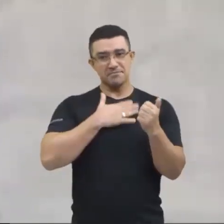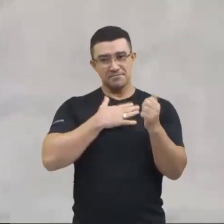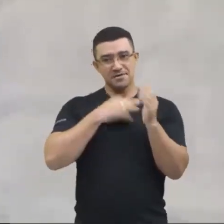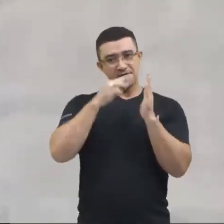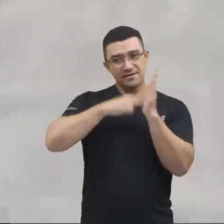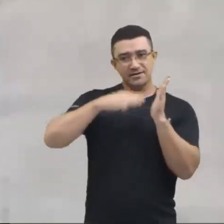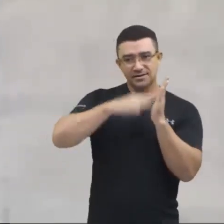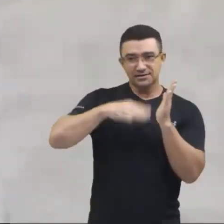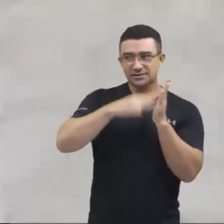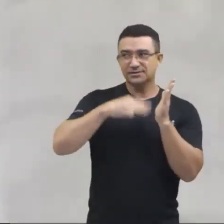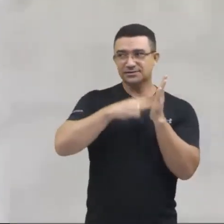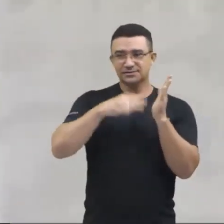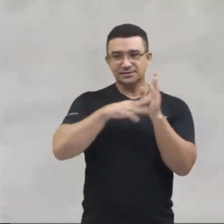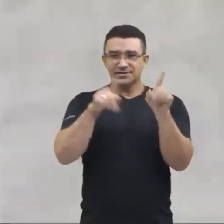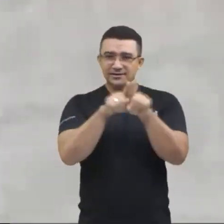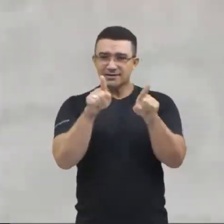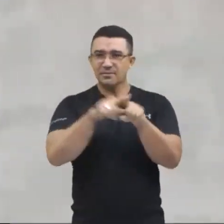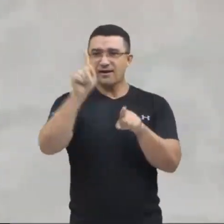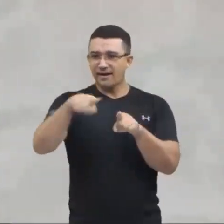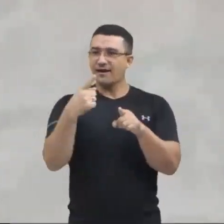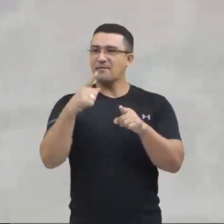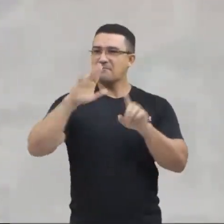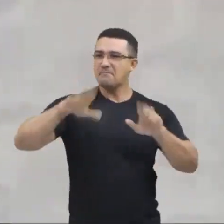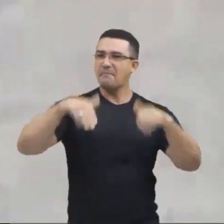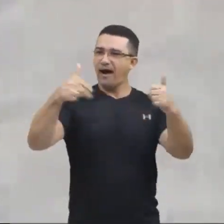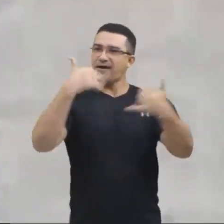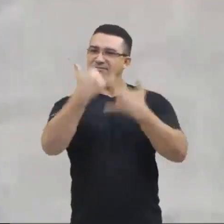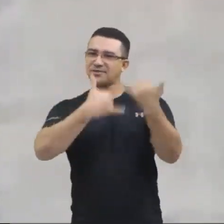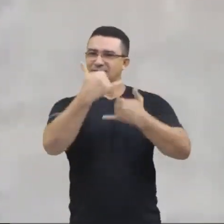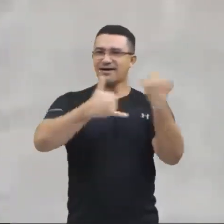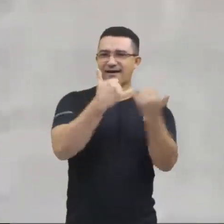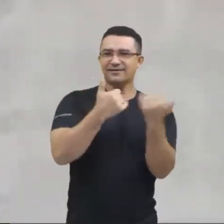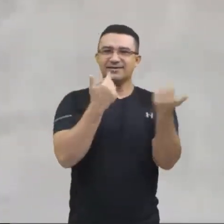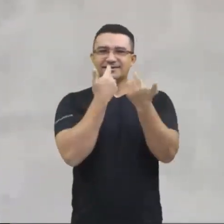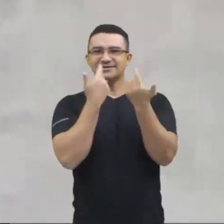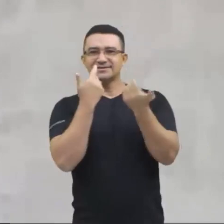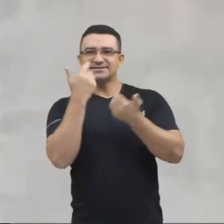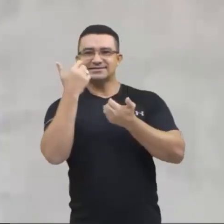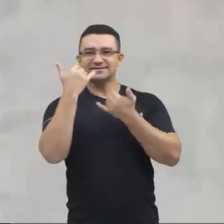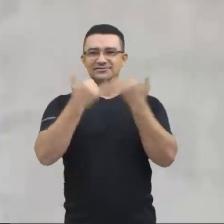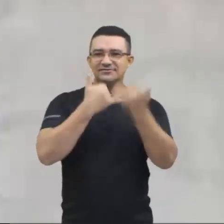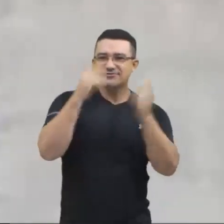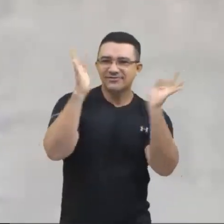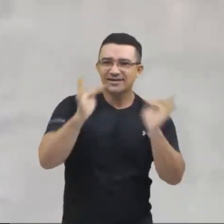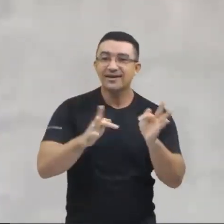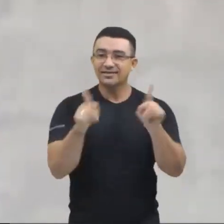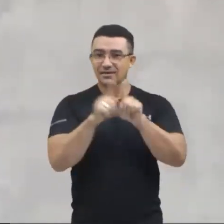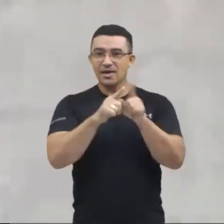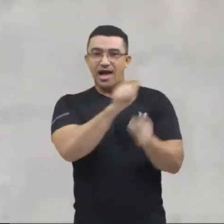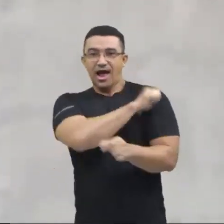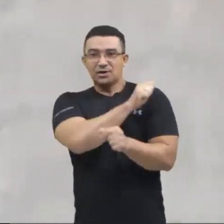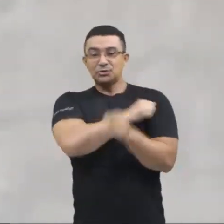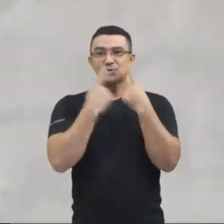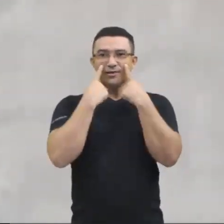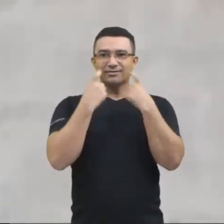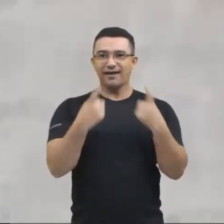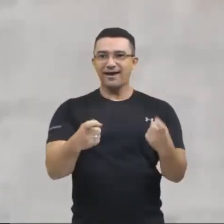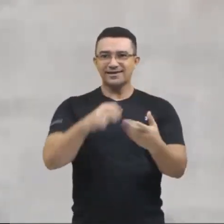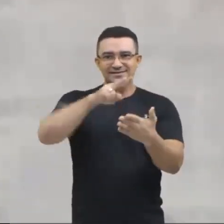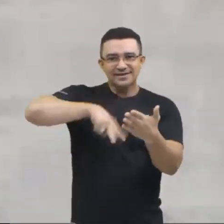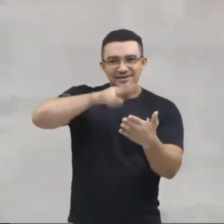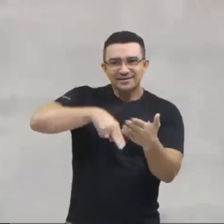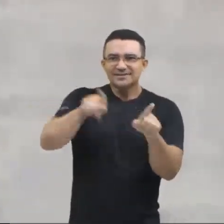algo super mais divertido para a criança, para o aluno. O aluno passou a ter um interesse ainda maior pela leitura e